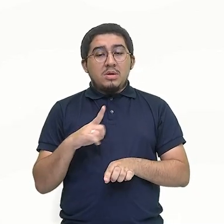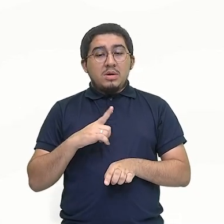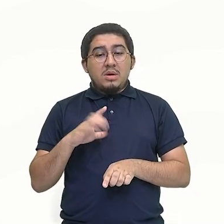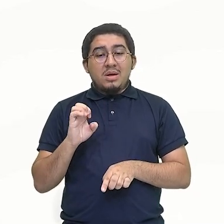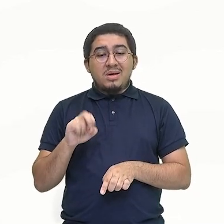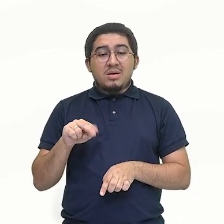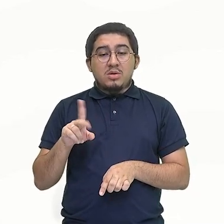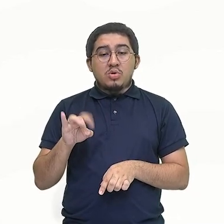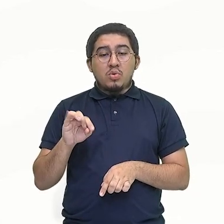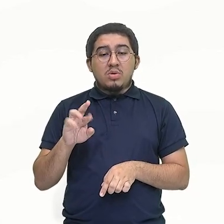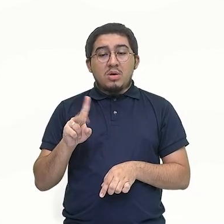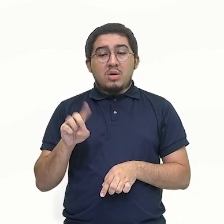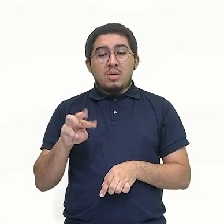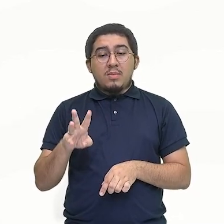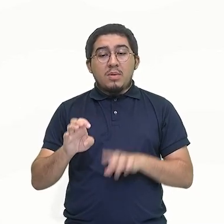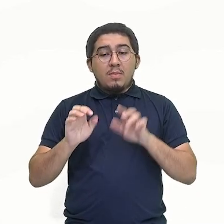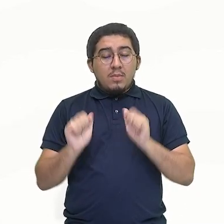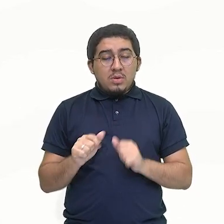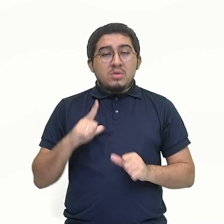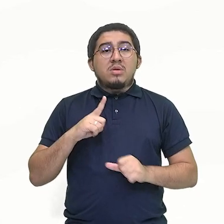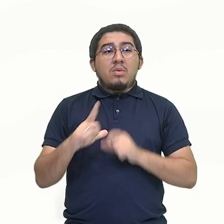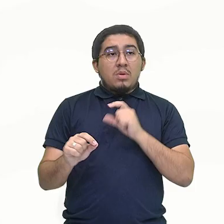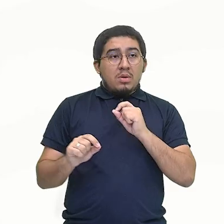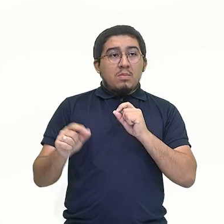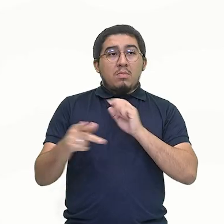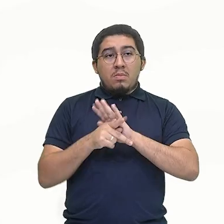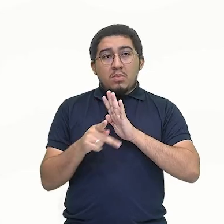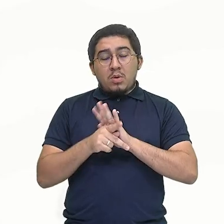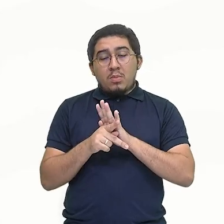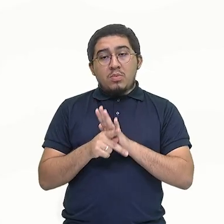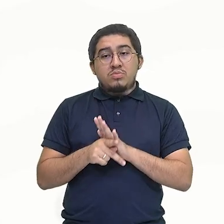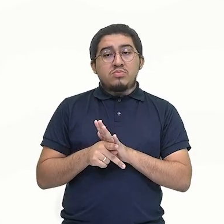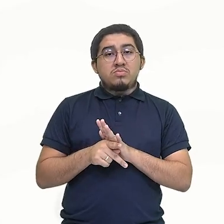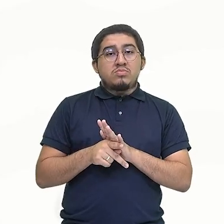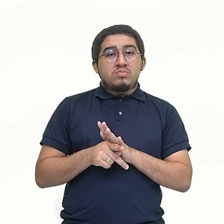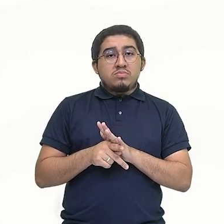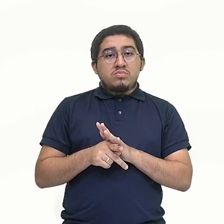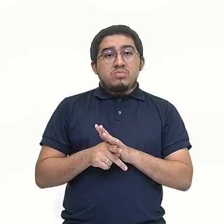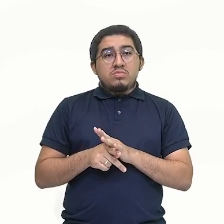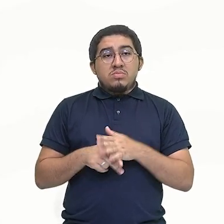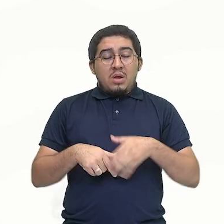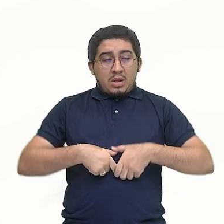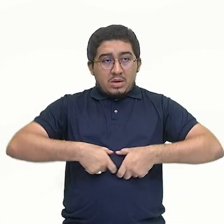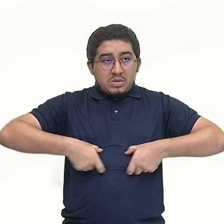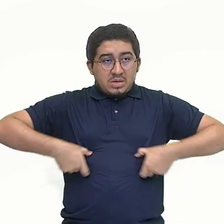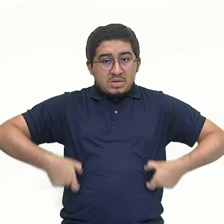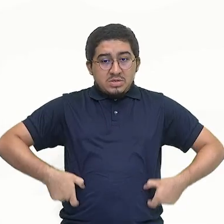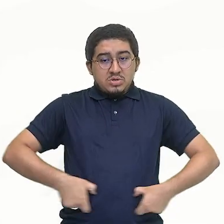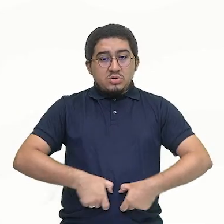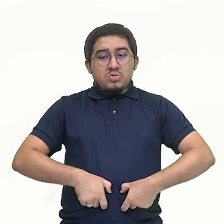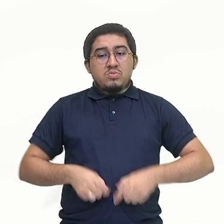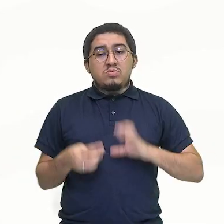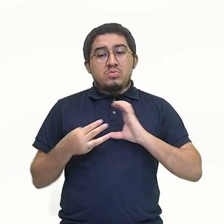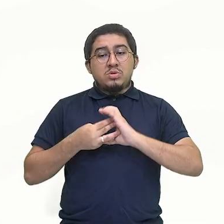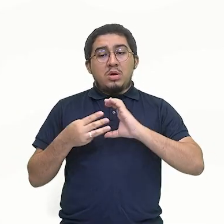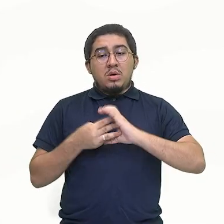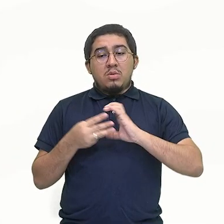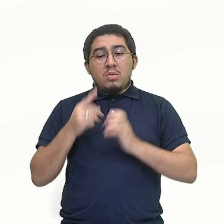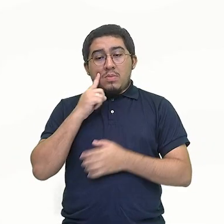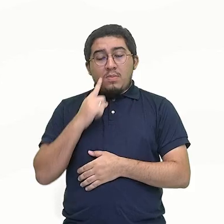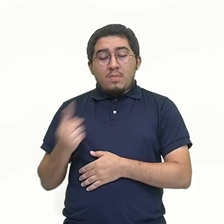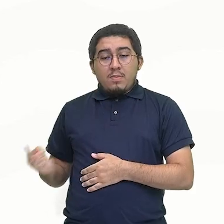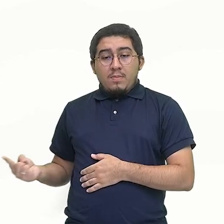se diferenciar nos tecidos de revestimento do sistema gastrointestinal. A exemplo aqui